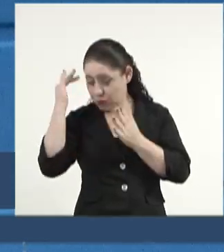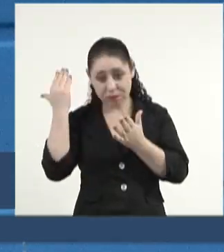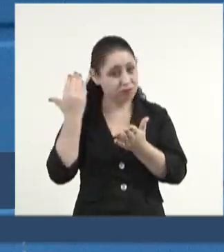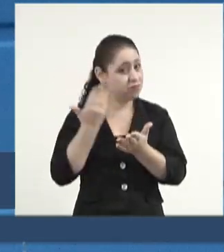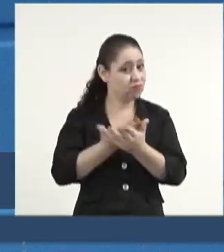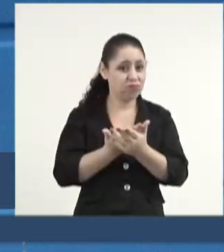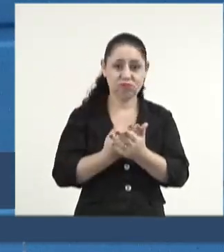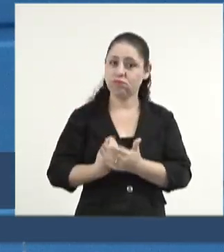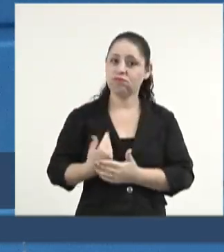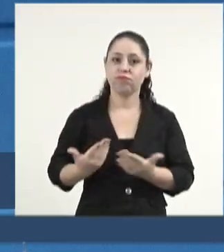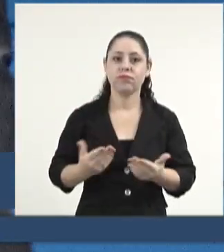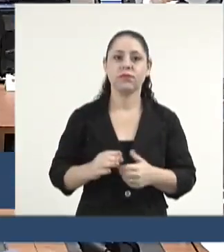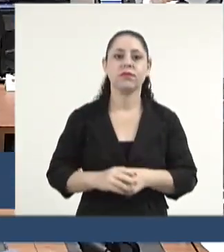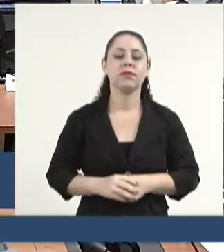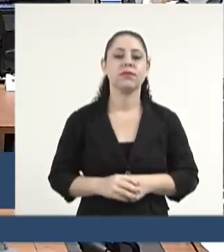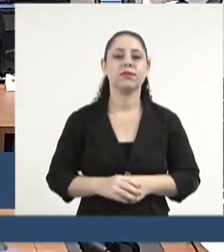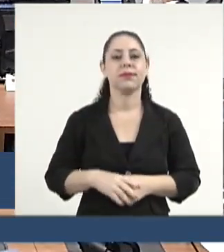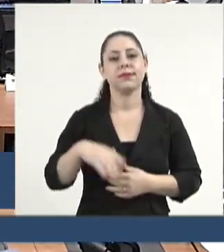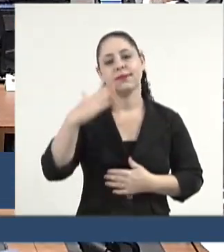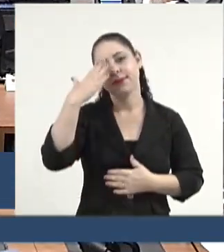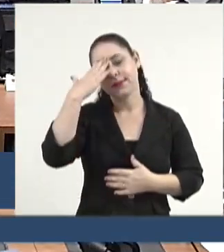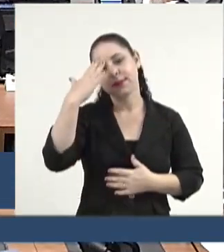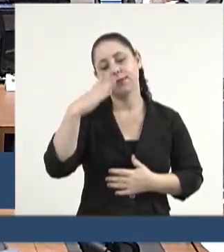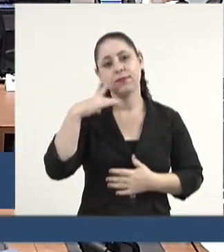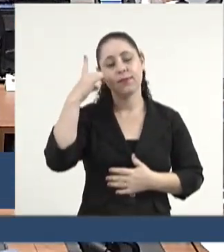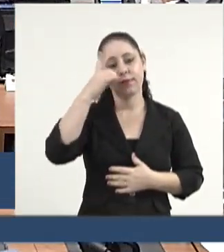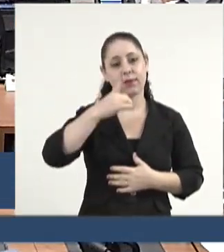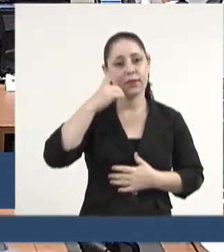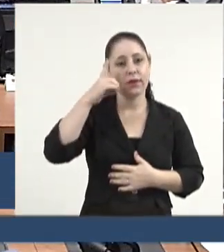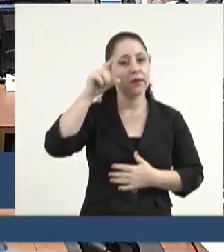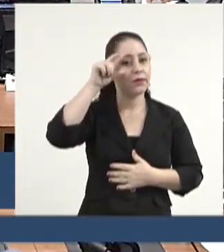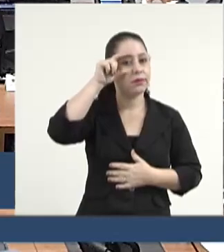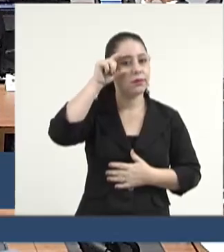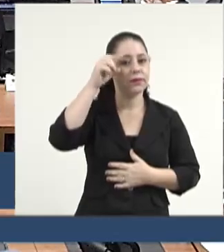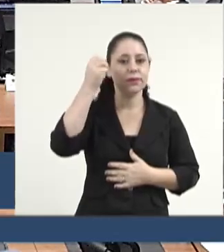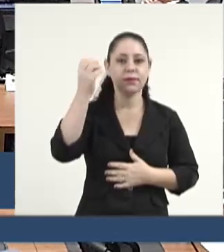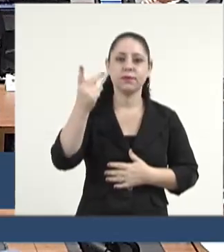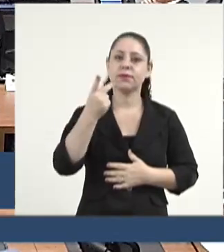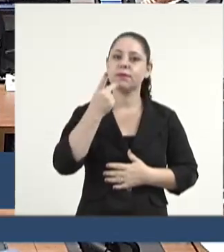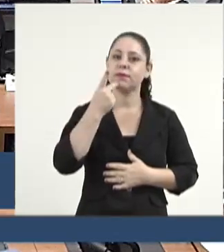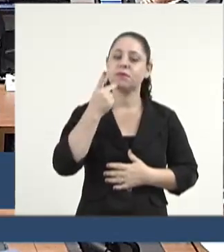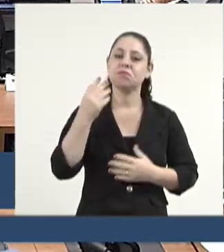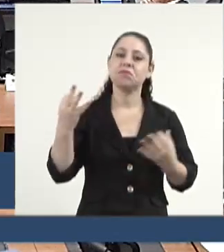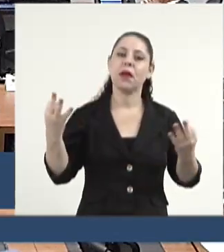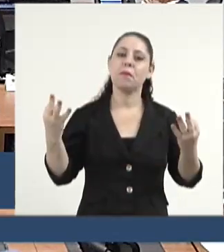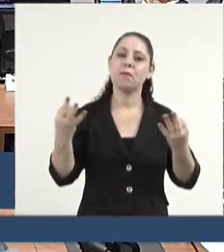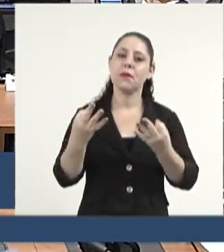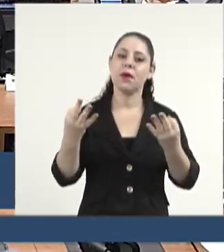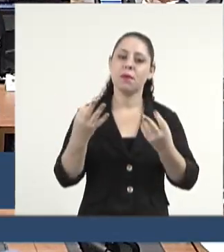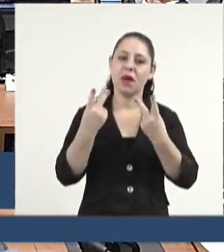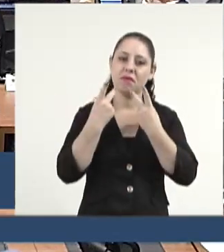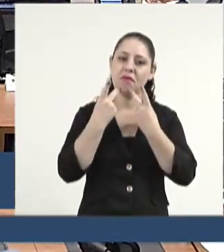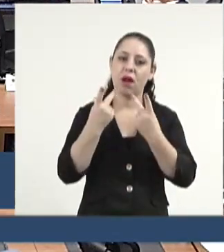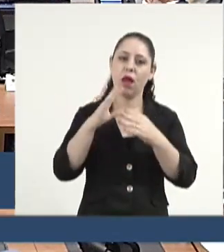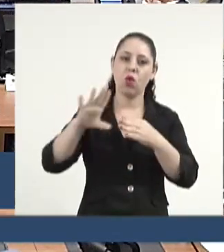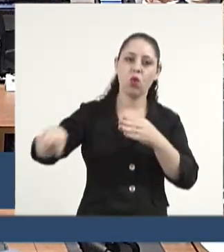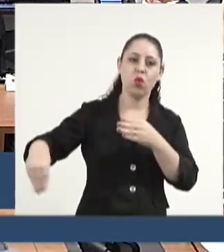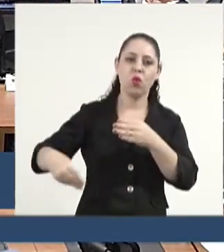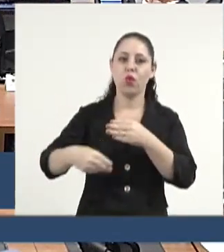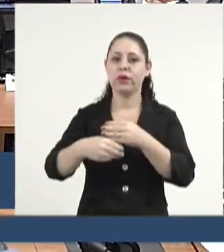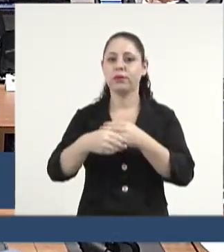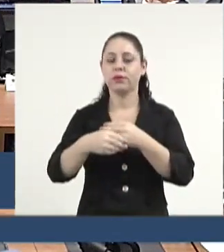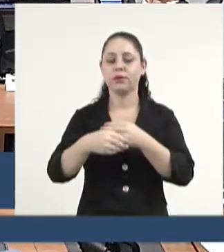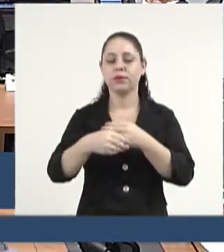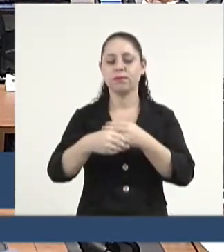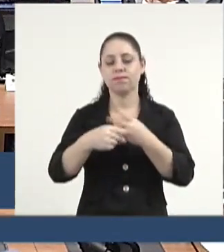isso hoje. Muito obrigado, deputado Pedro Pedrocian, pelo seu excelente à parte, incorporo